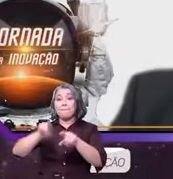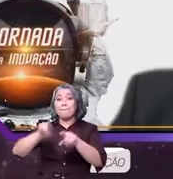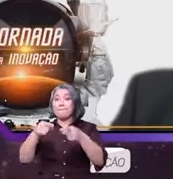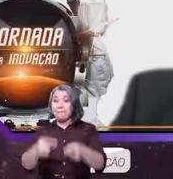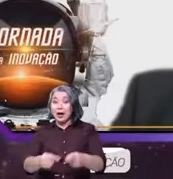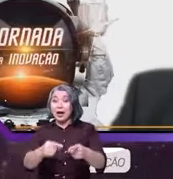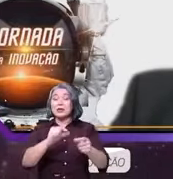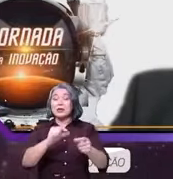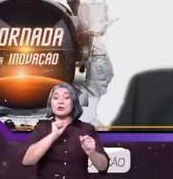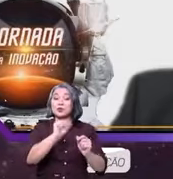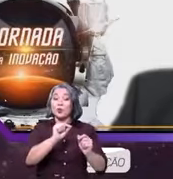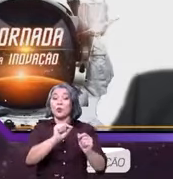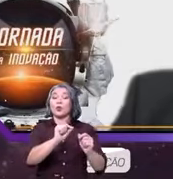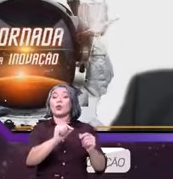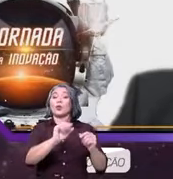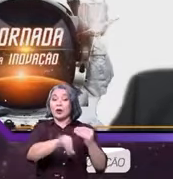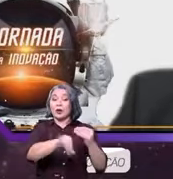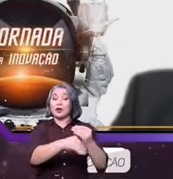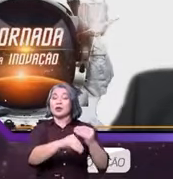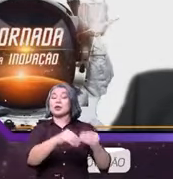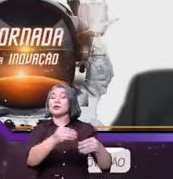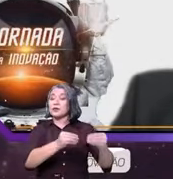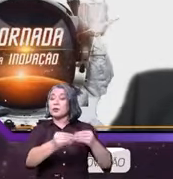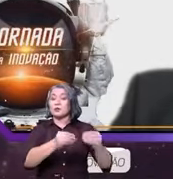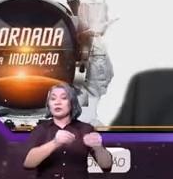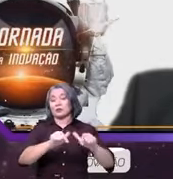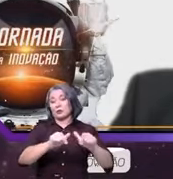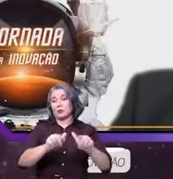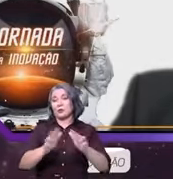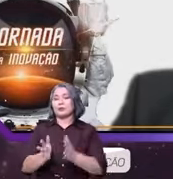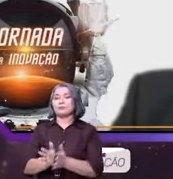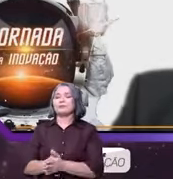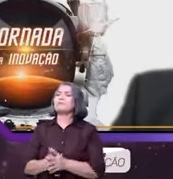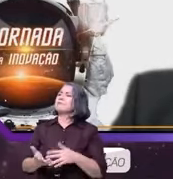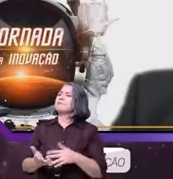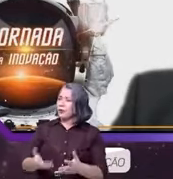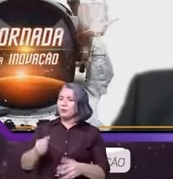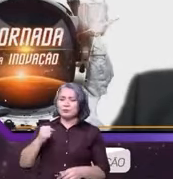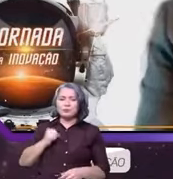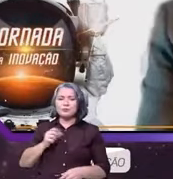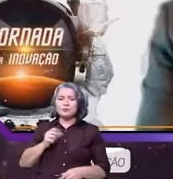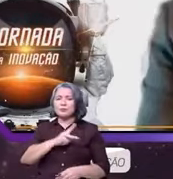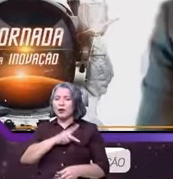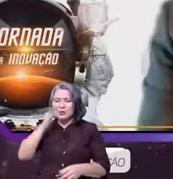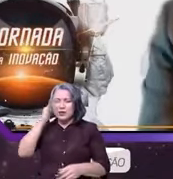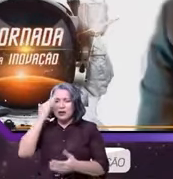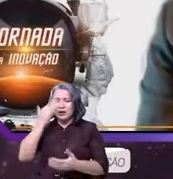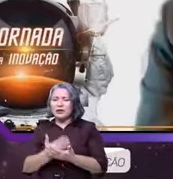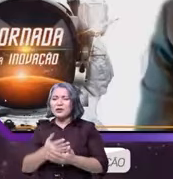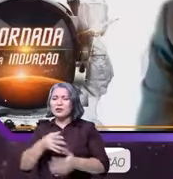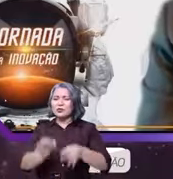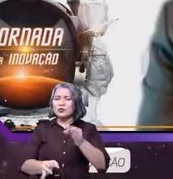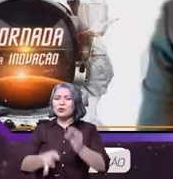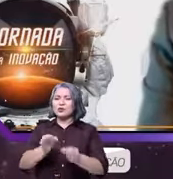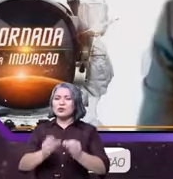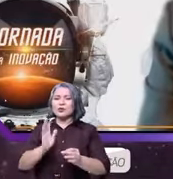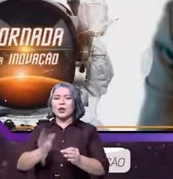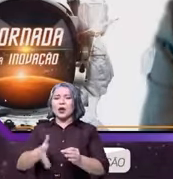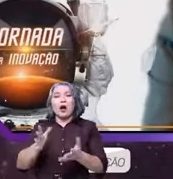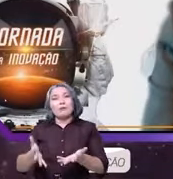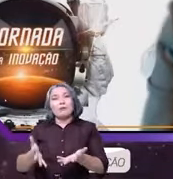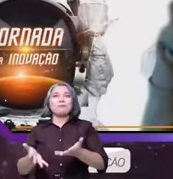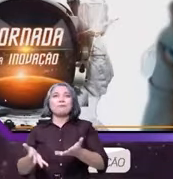Perfeito. Se o Ministério Público acredita que o Judiciário, a Justiça,